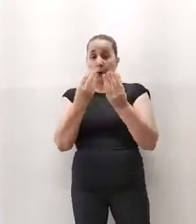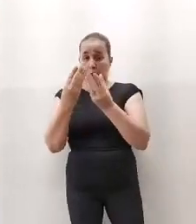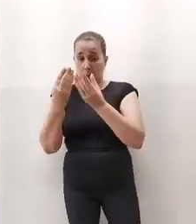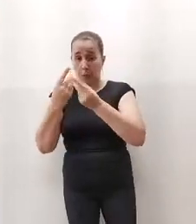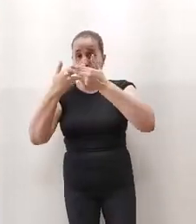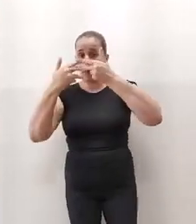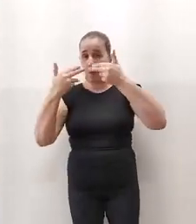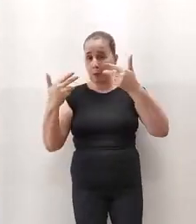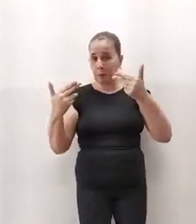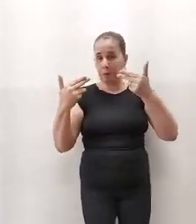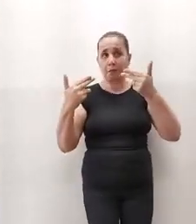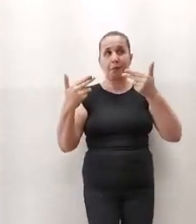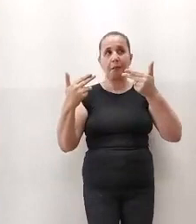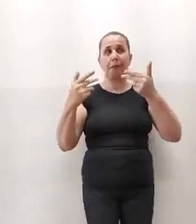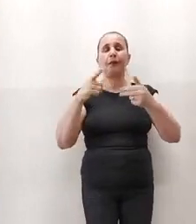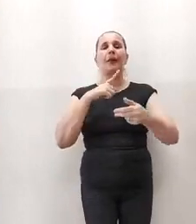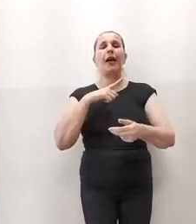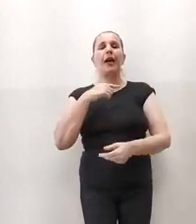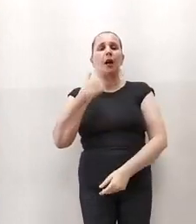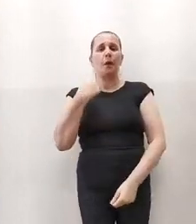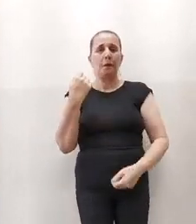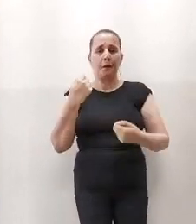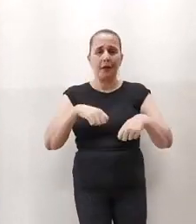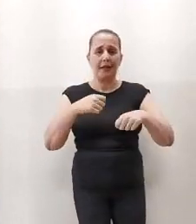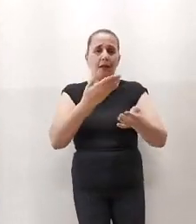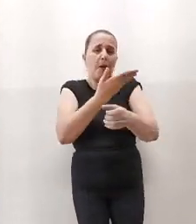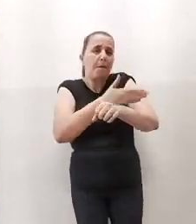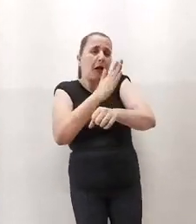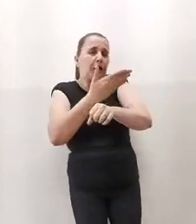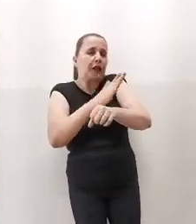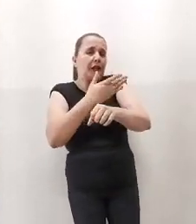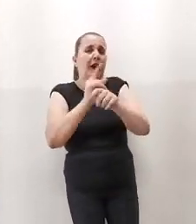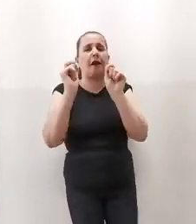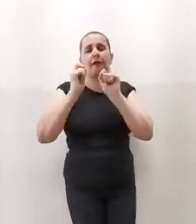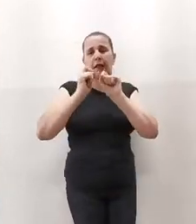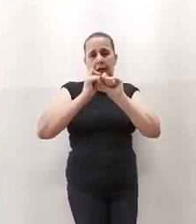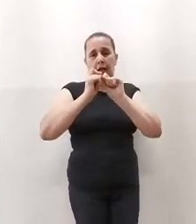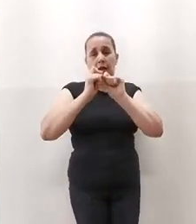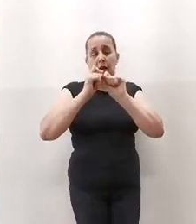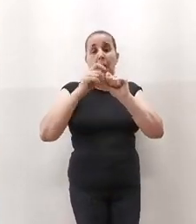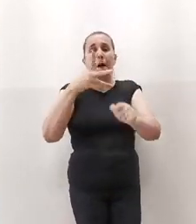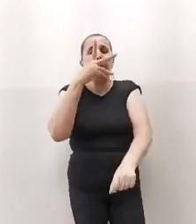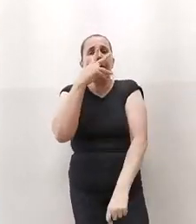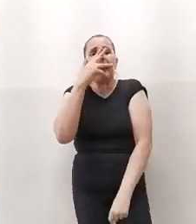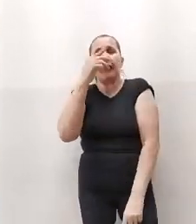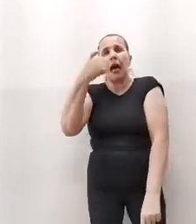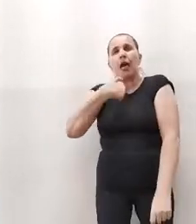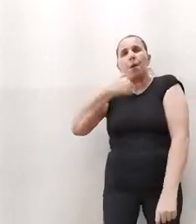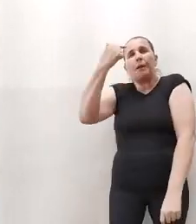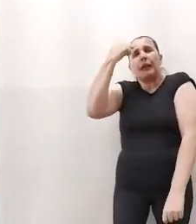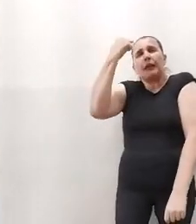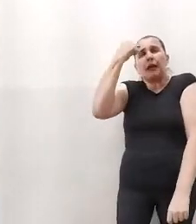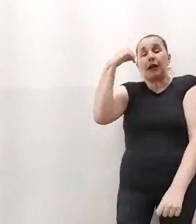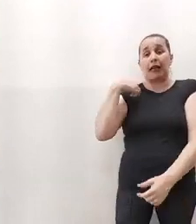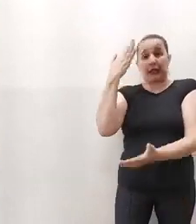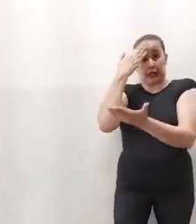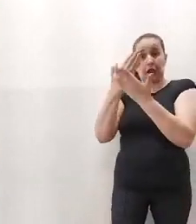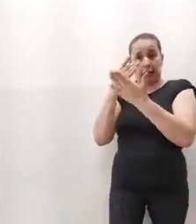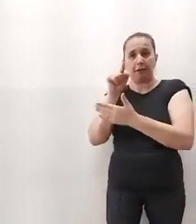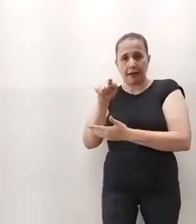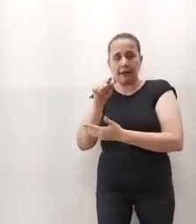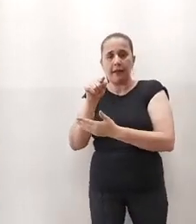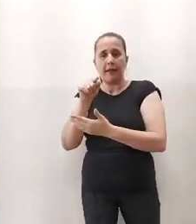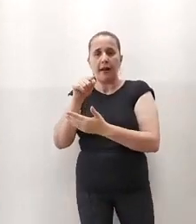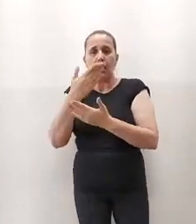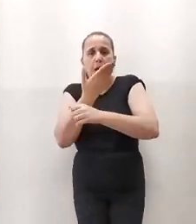muitas coisas devia eu praticar, fazer. Olha só, parecia, ele acreditava em algo e